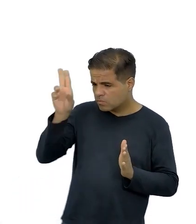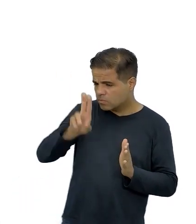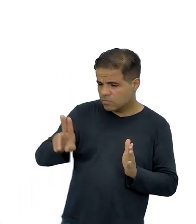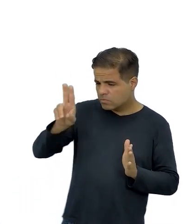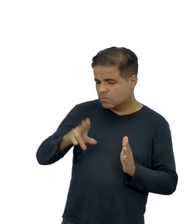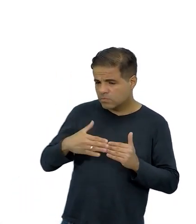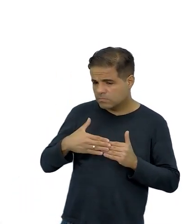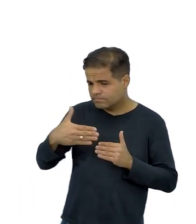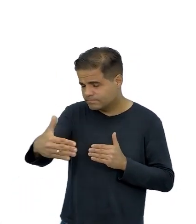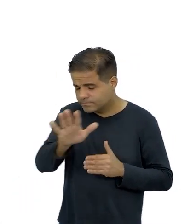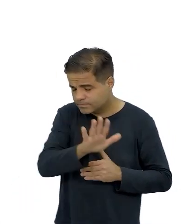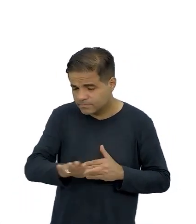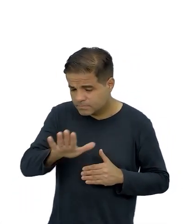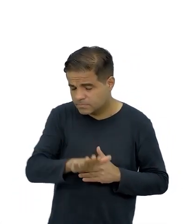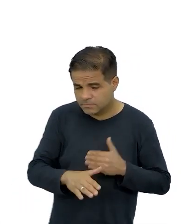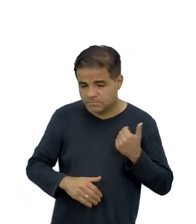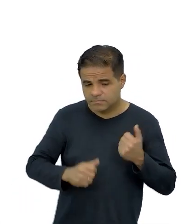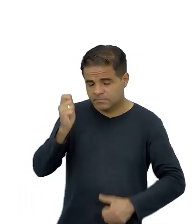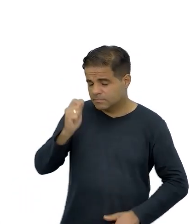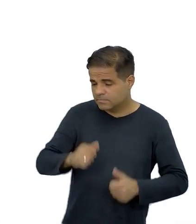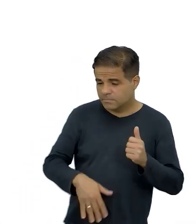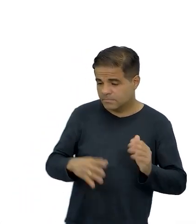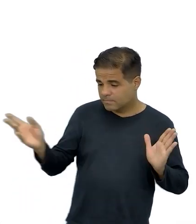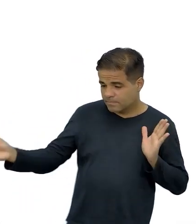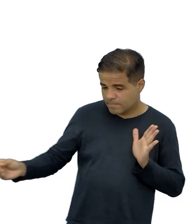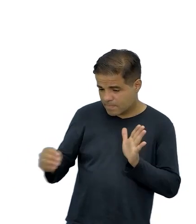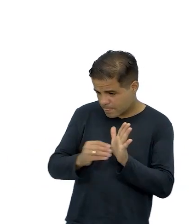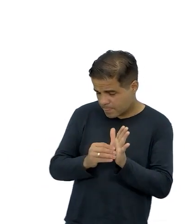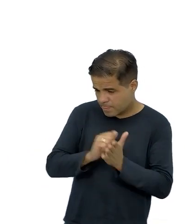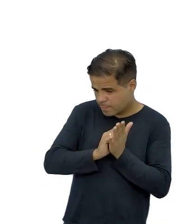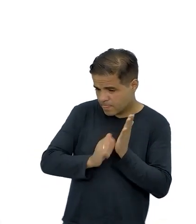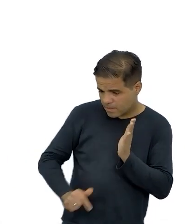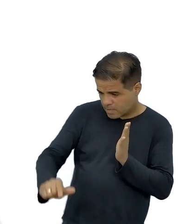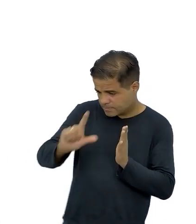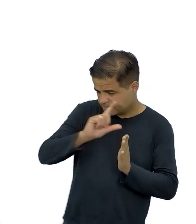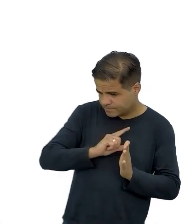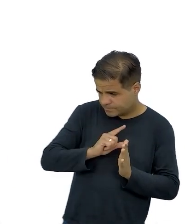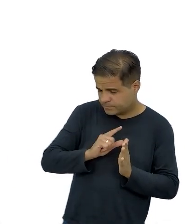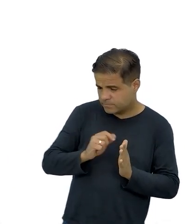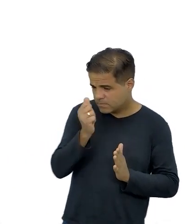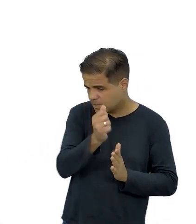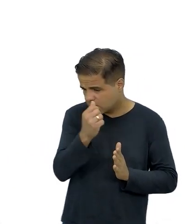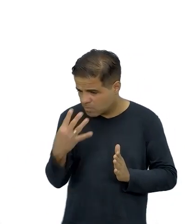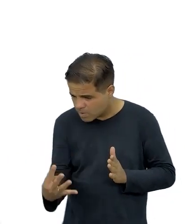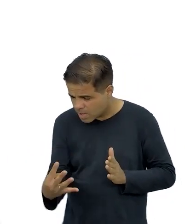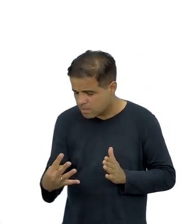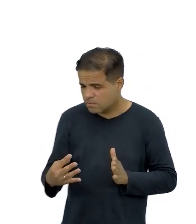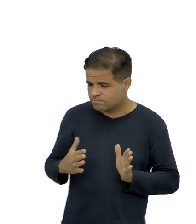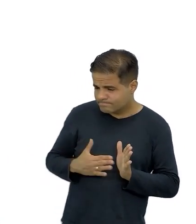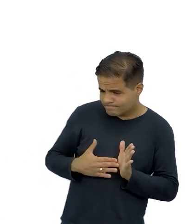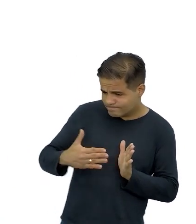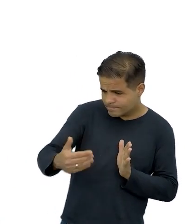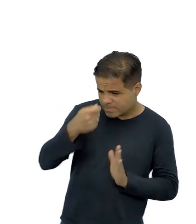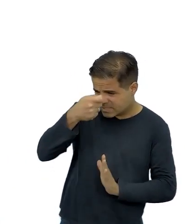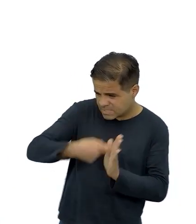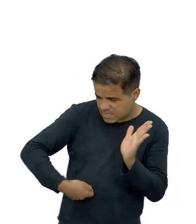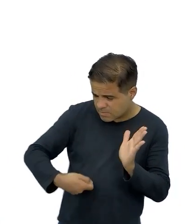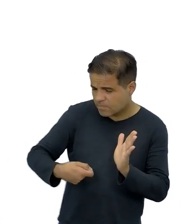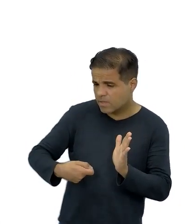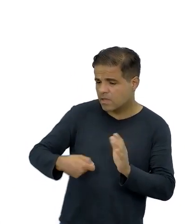letra maiúscula além daqueles destacados na atividade anterior. E a 4, coletivamente, escrever